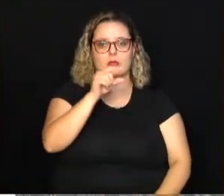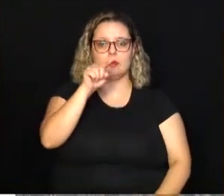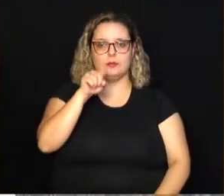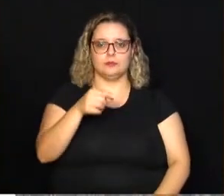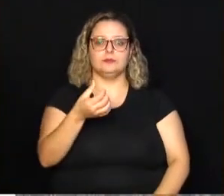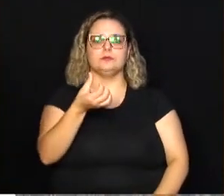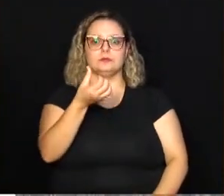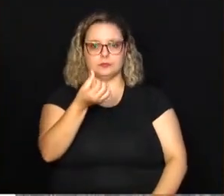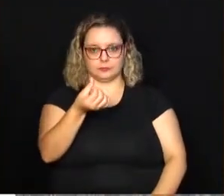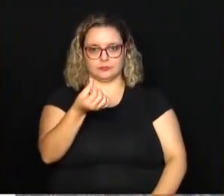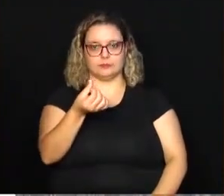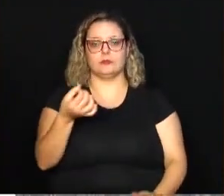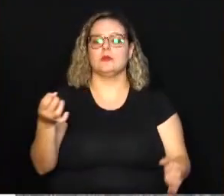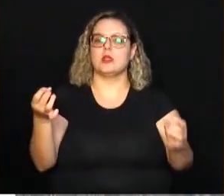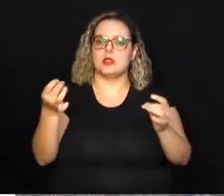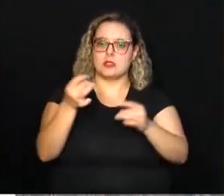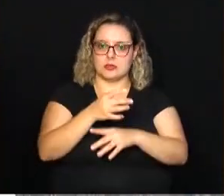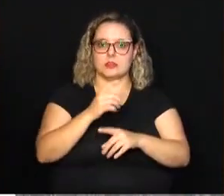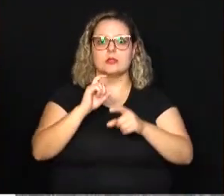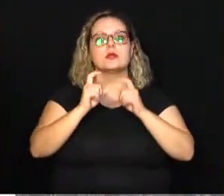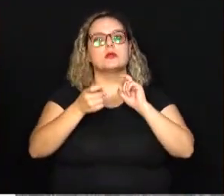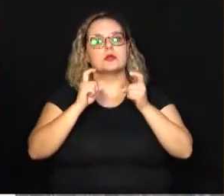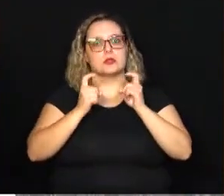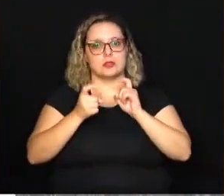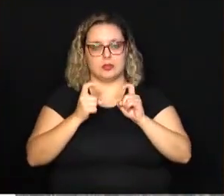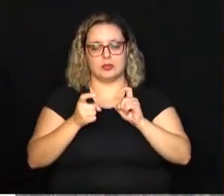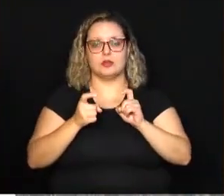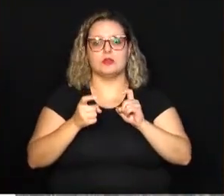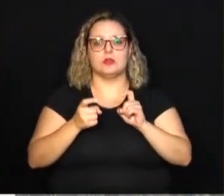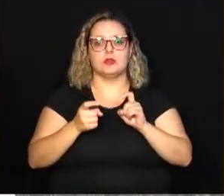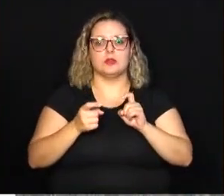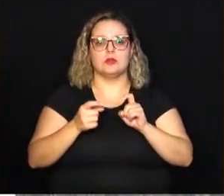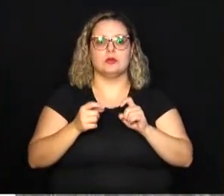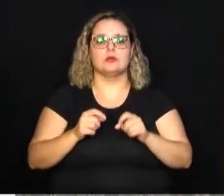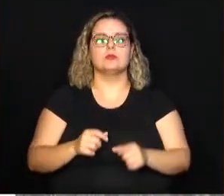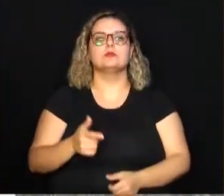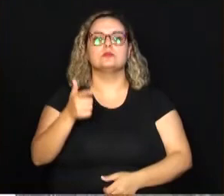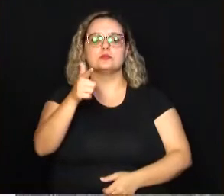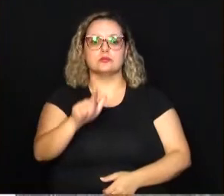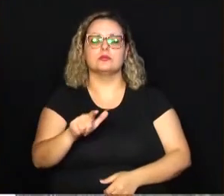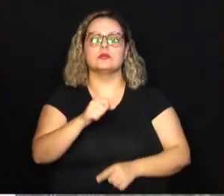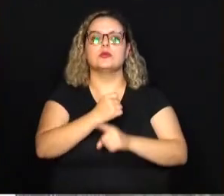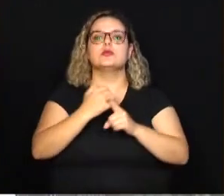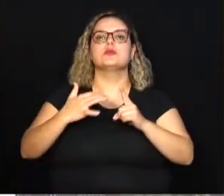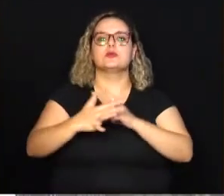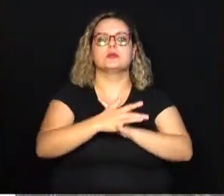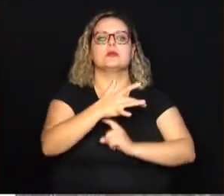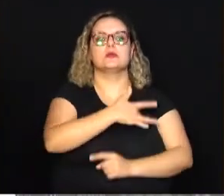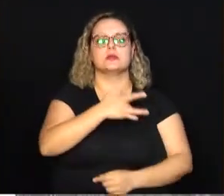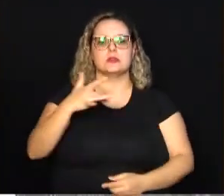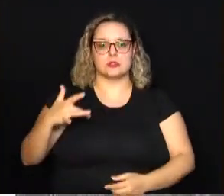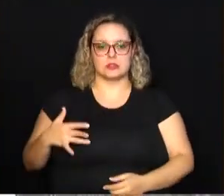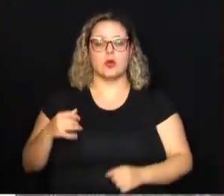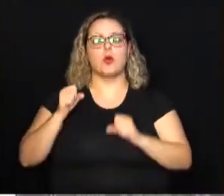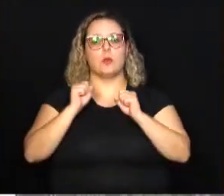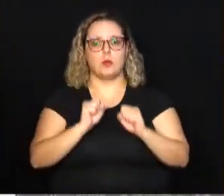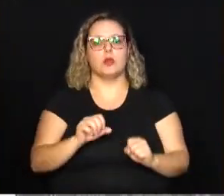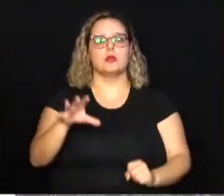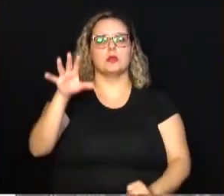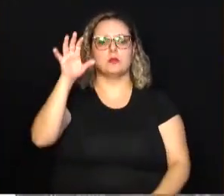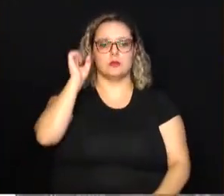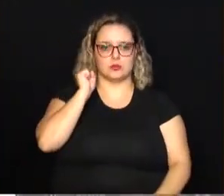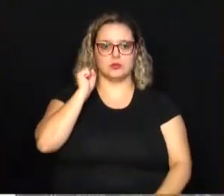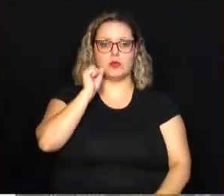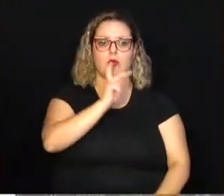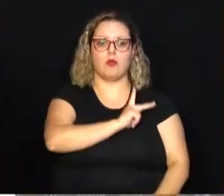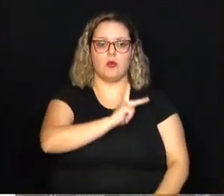6h06, portanto, encerrada a reunião da Comissão Permanente de Política Social e Saúde, em que pudemos ouvir o